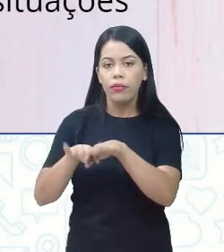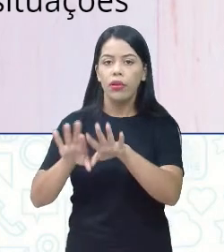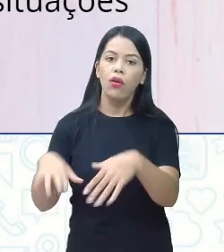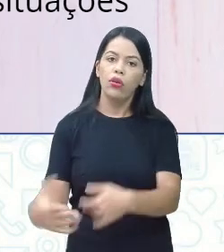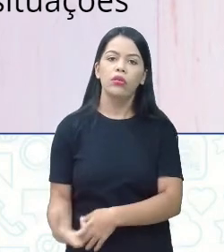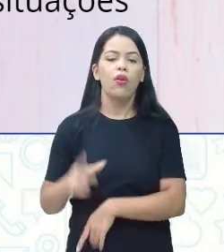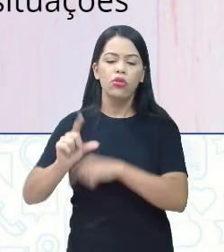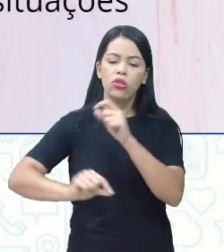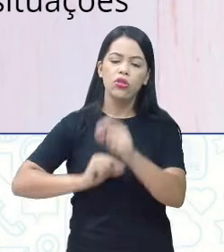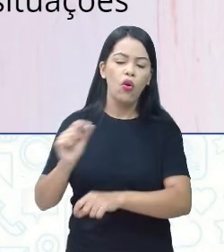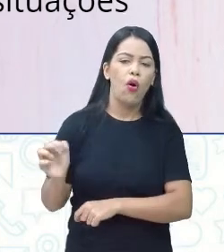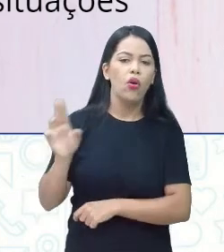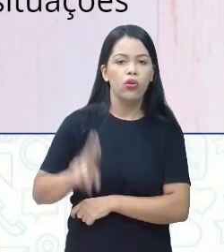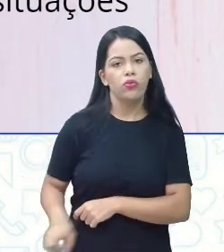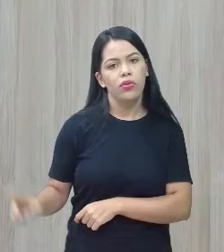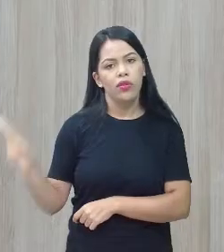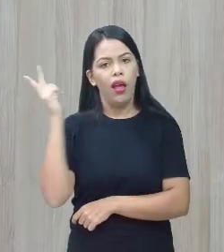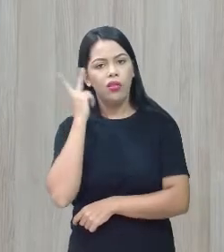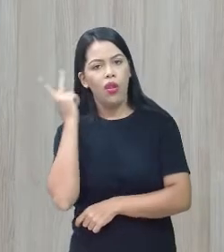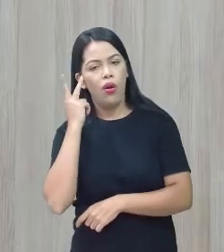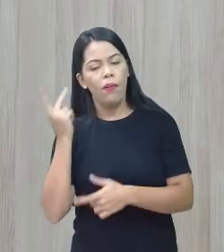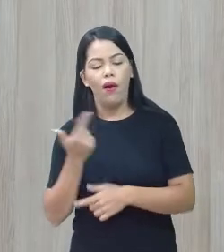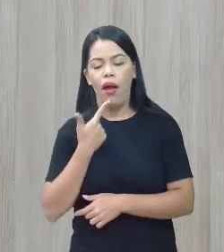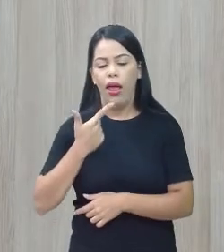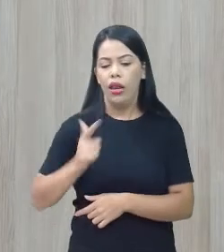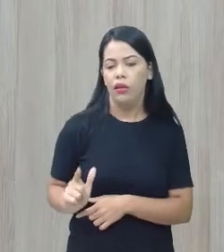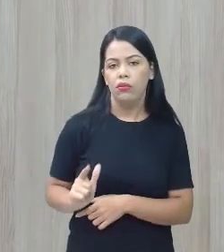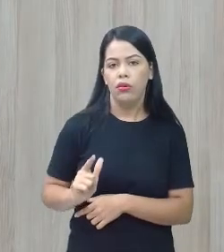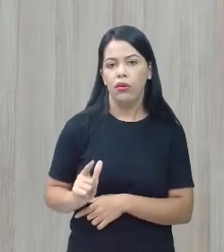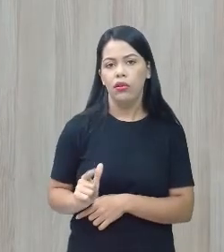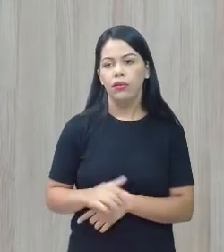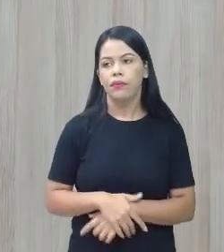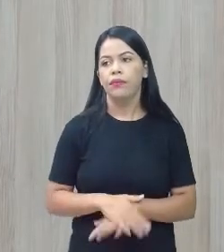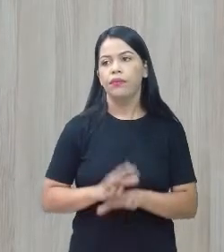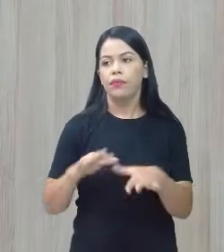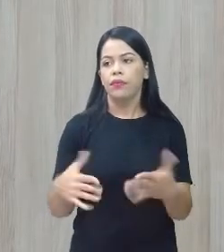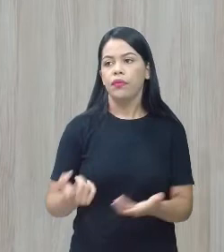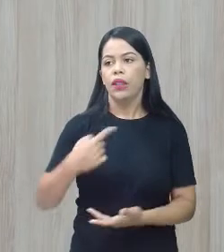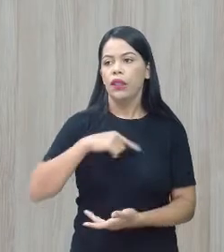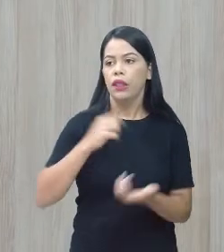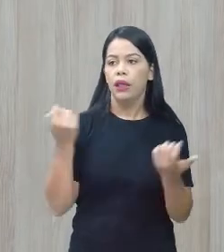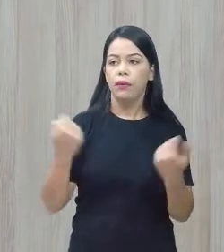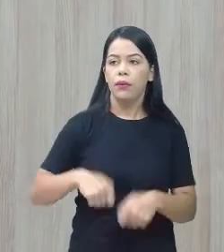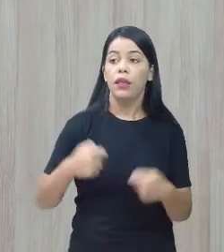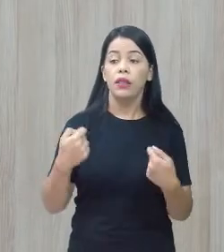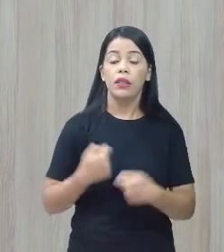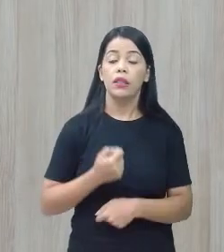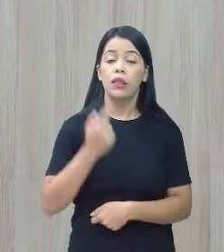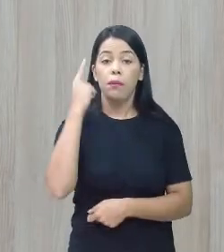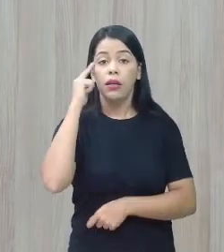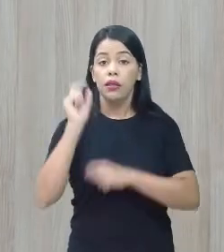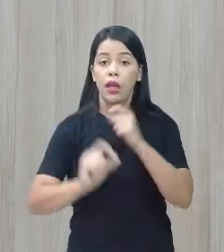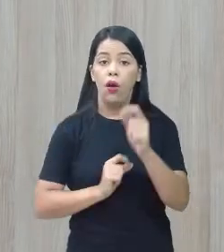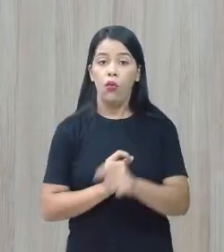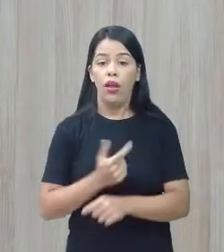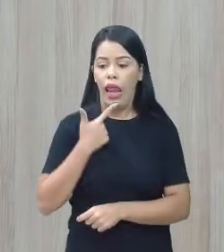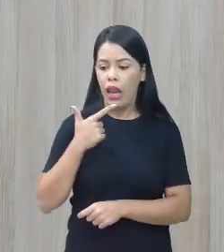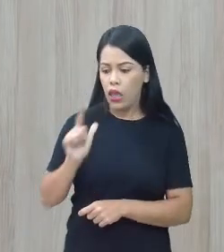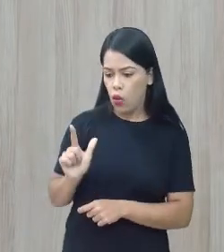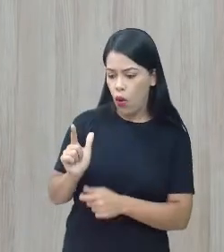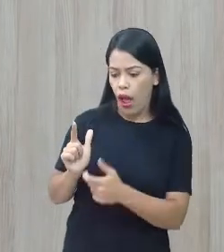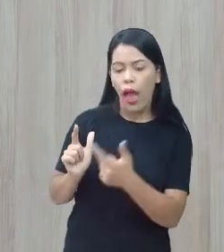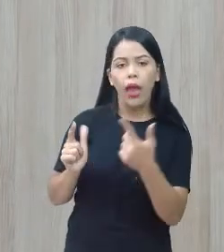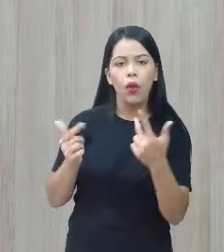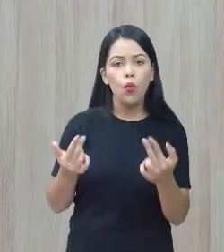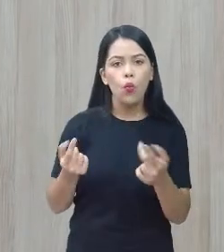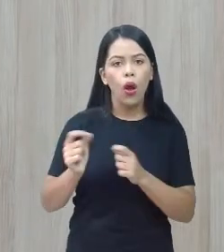É aquilo que eu digo constantemente para vocês, que a gente tem que pensar que a língua é como uma roupa. Então eu, quando venho